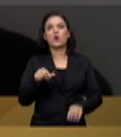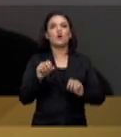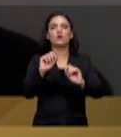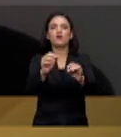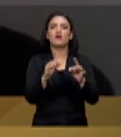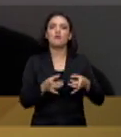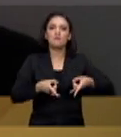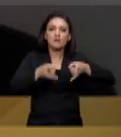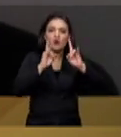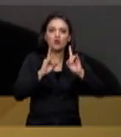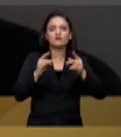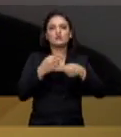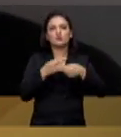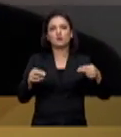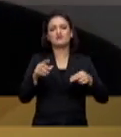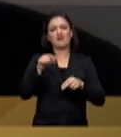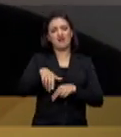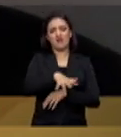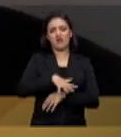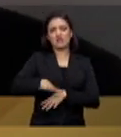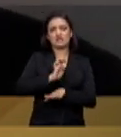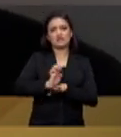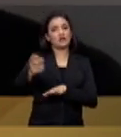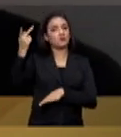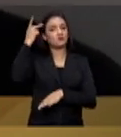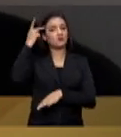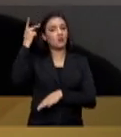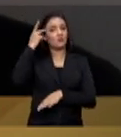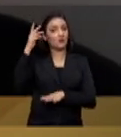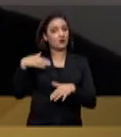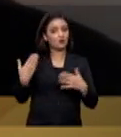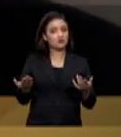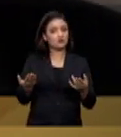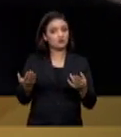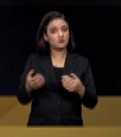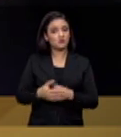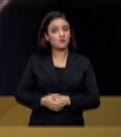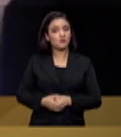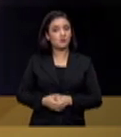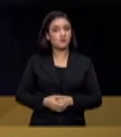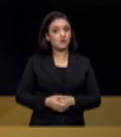institutos sediados no Estado de São Paulo, sendo